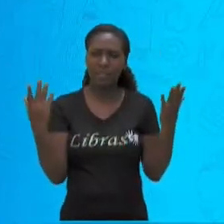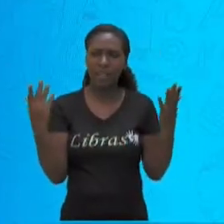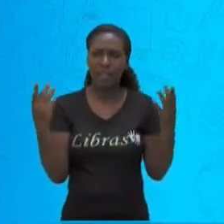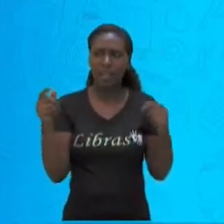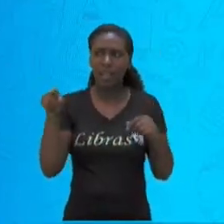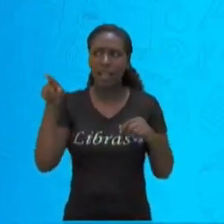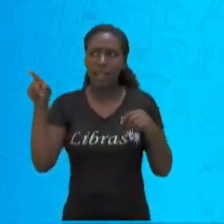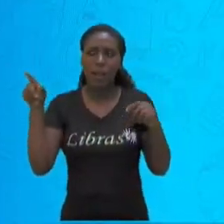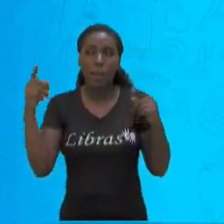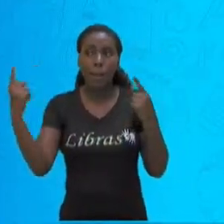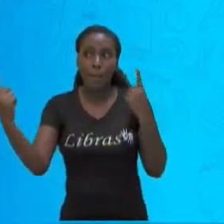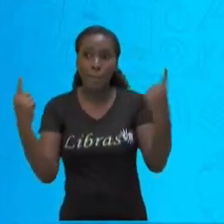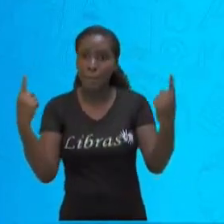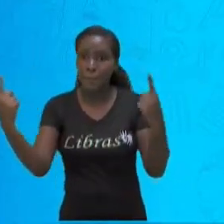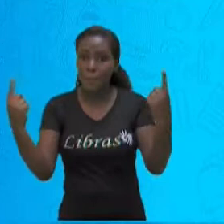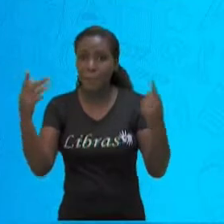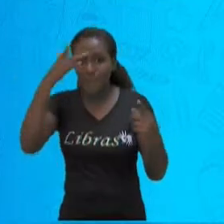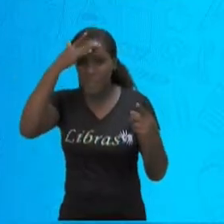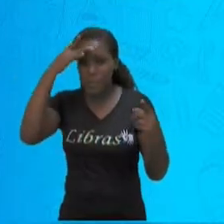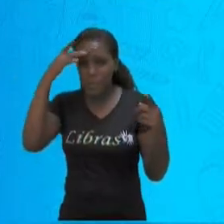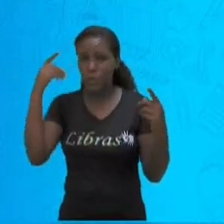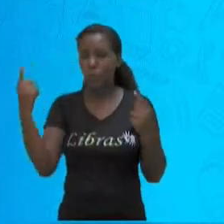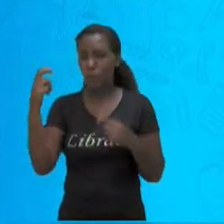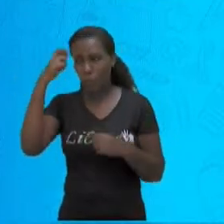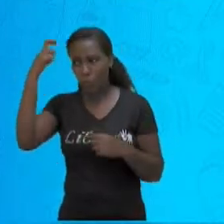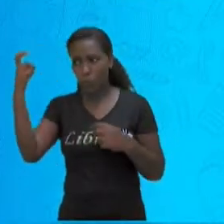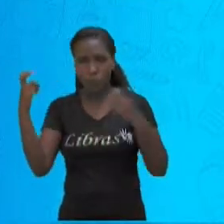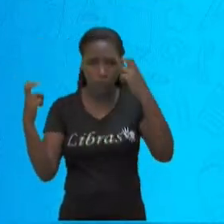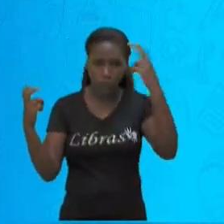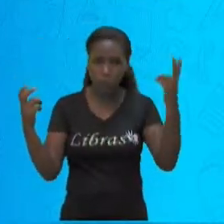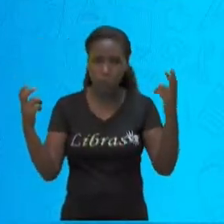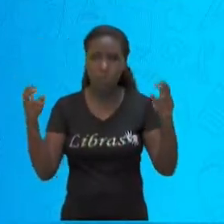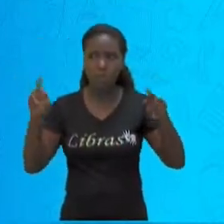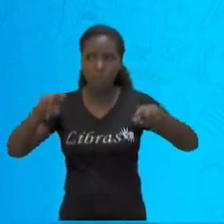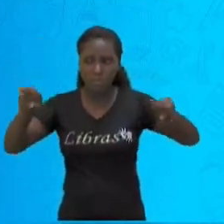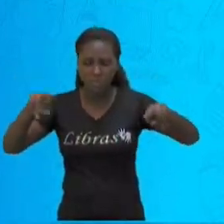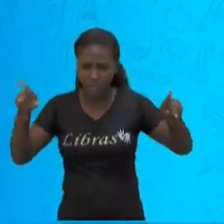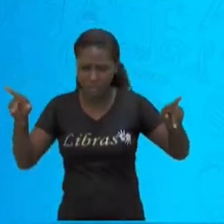Querem ver uma coisa? Vamos pensar em Governador Valadares.